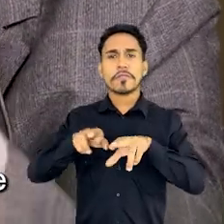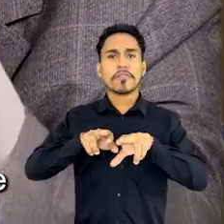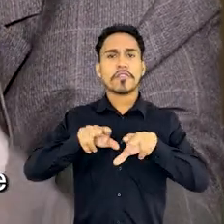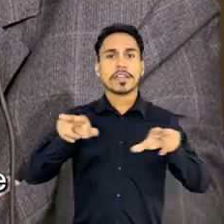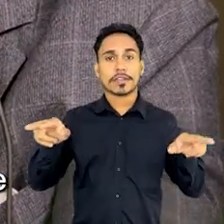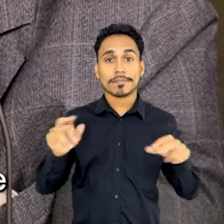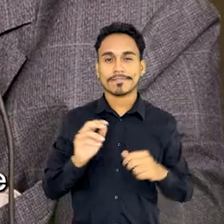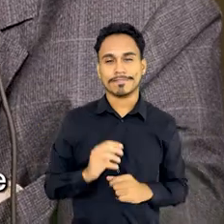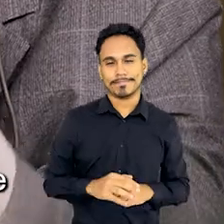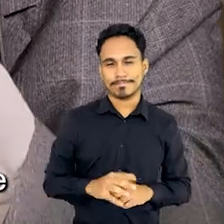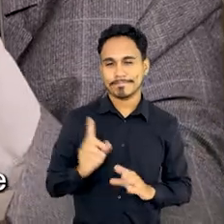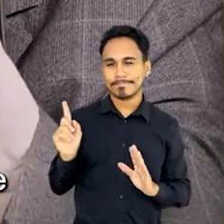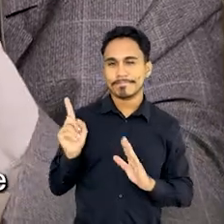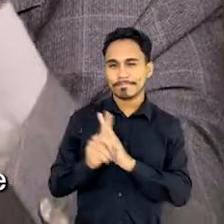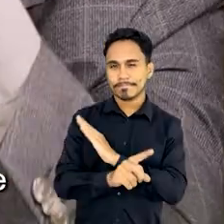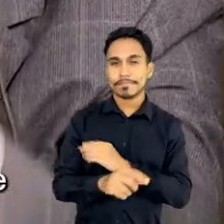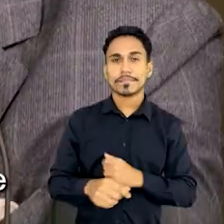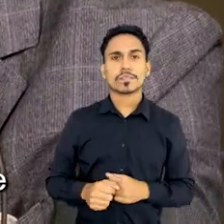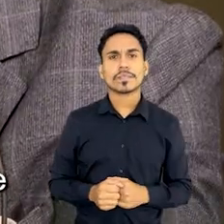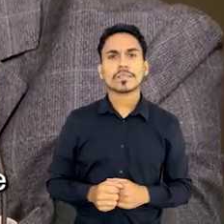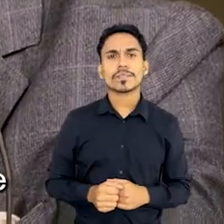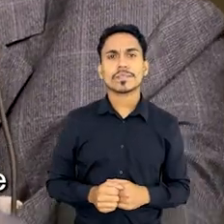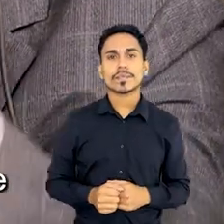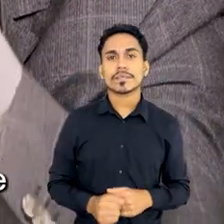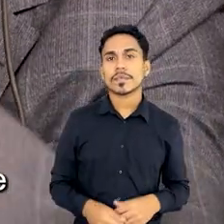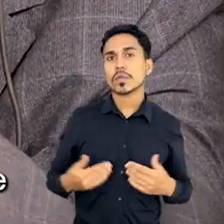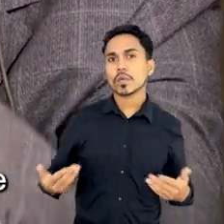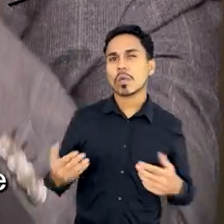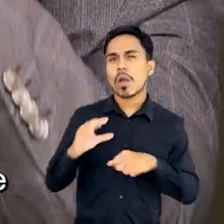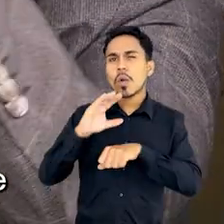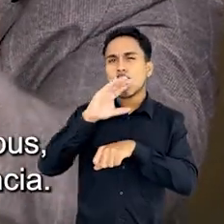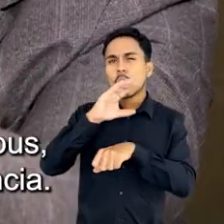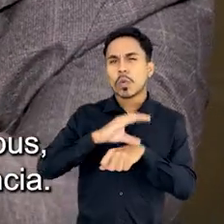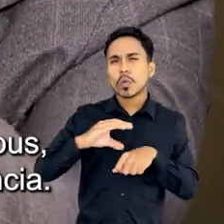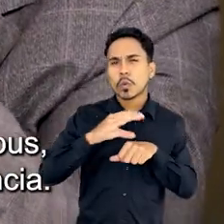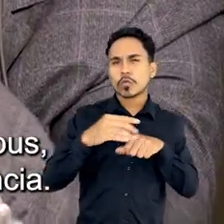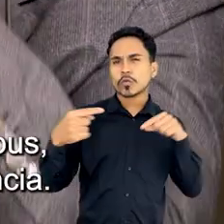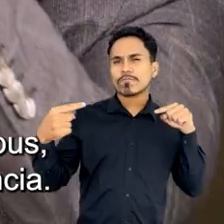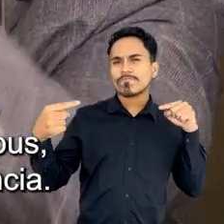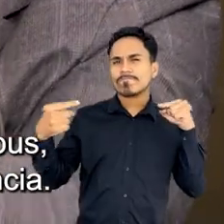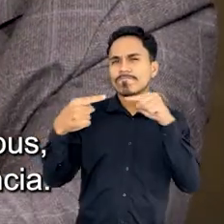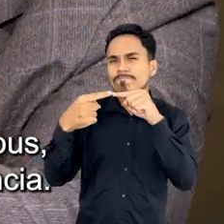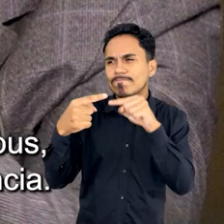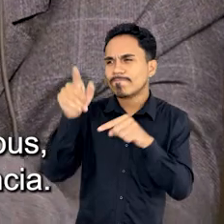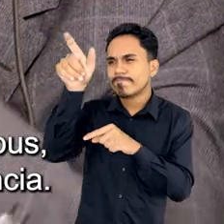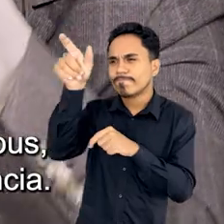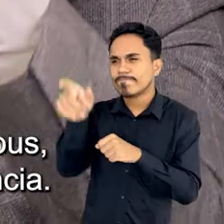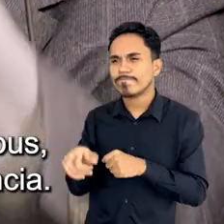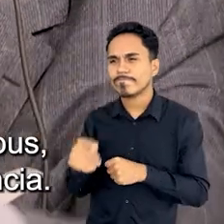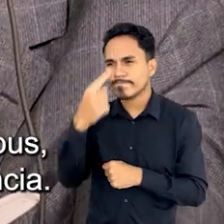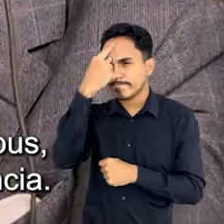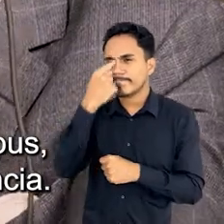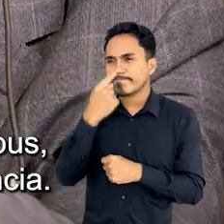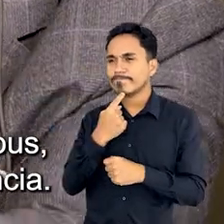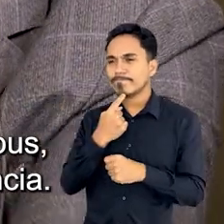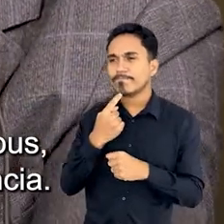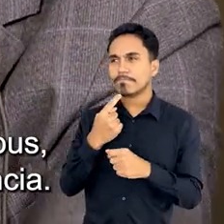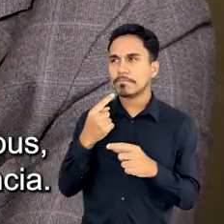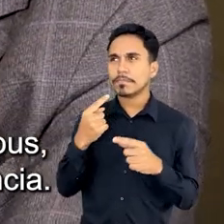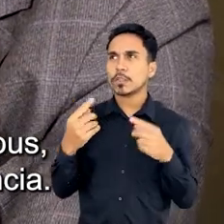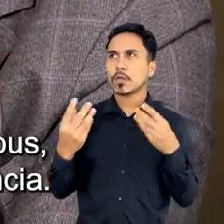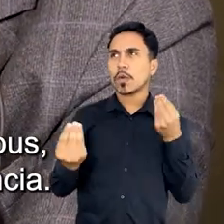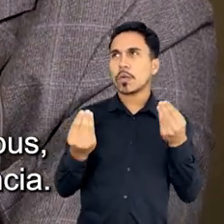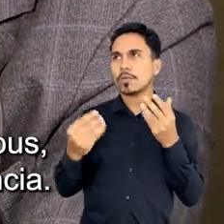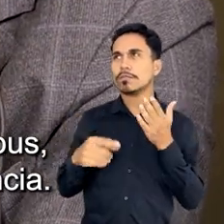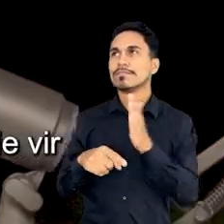curso a carga horária e o acolhimento que serve para aquele indivíduo para aquela turma para aquele Campus a gente descobre